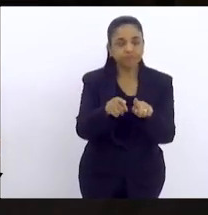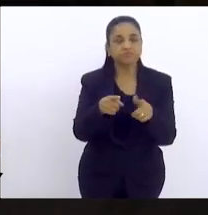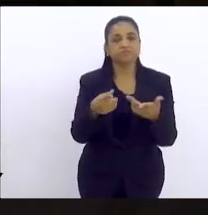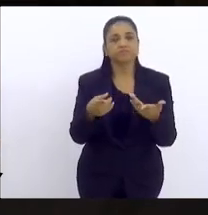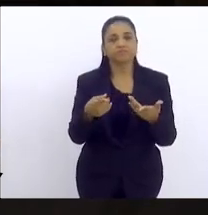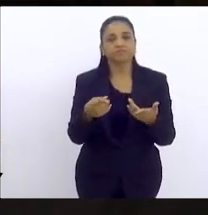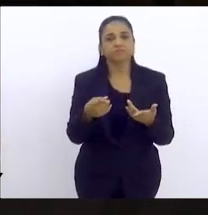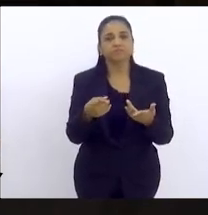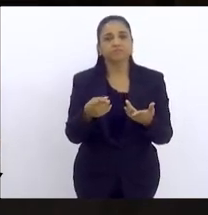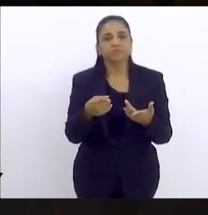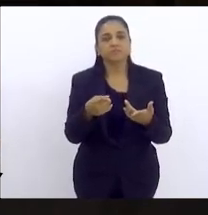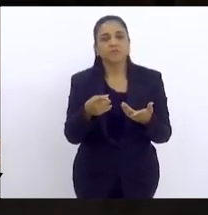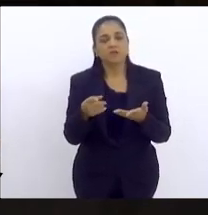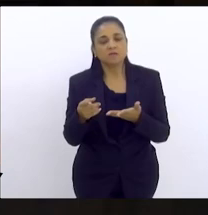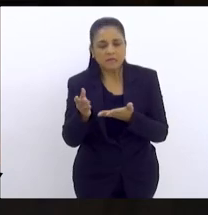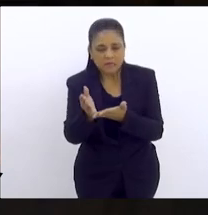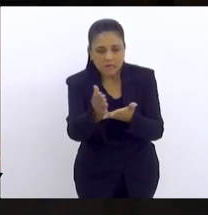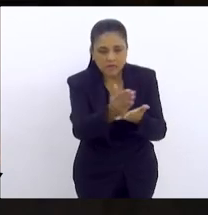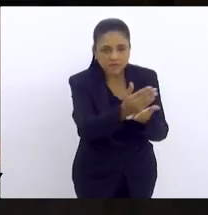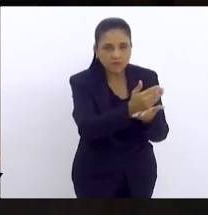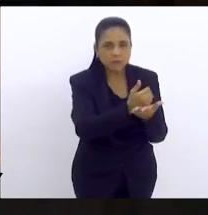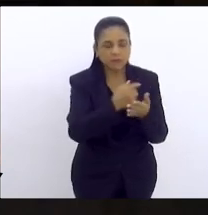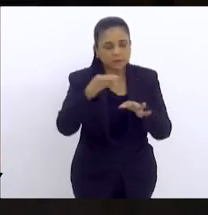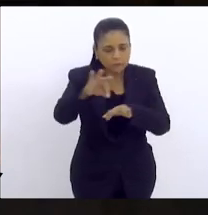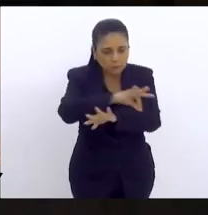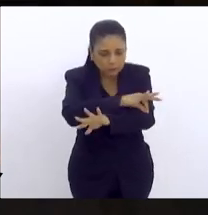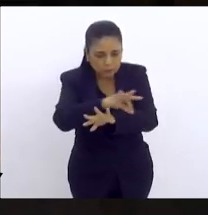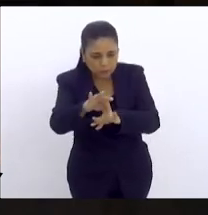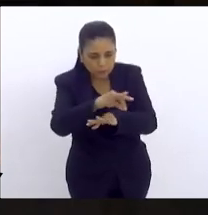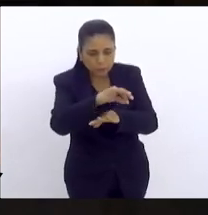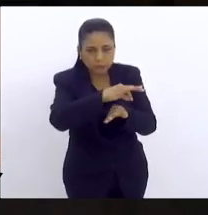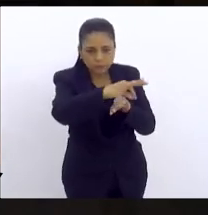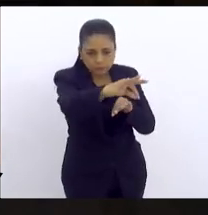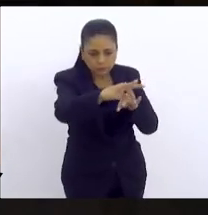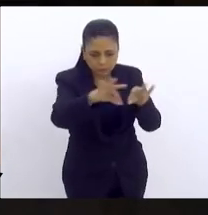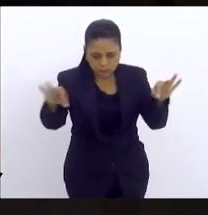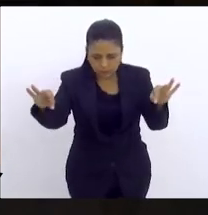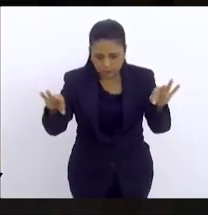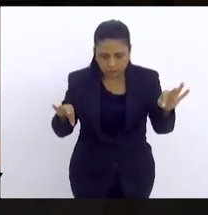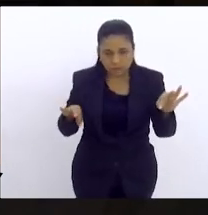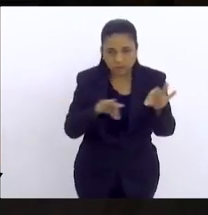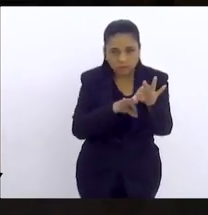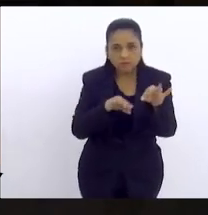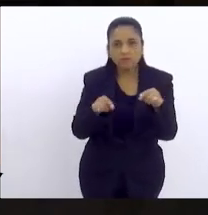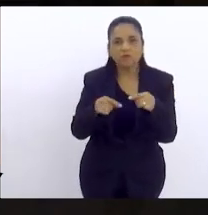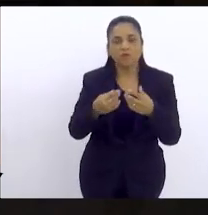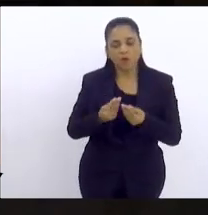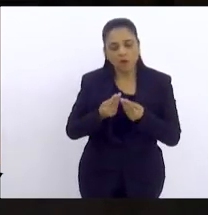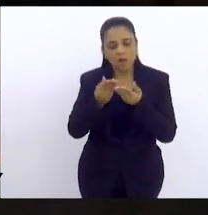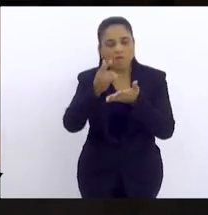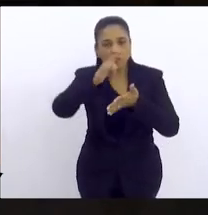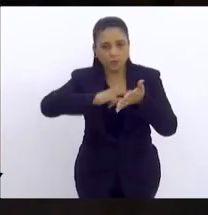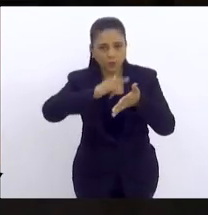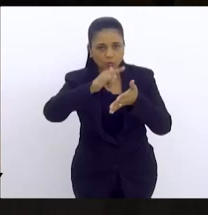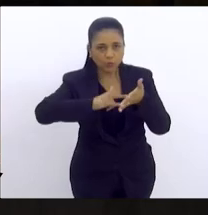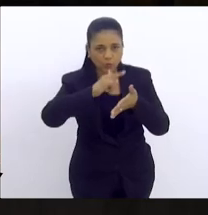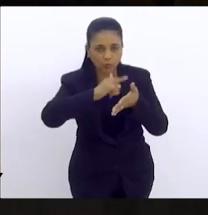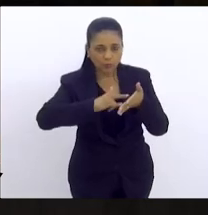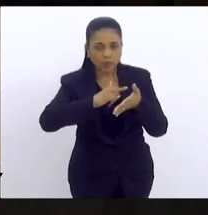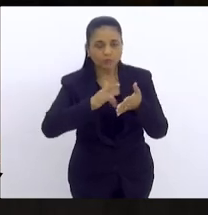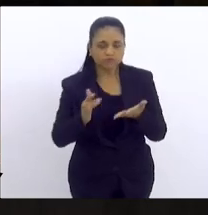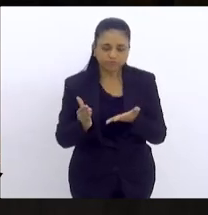fazendo o levantamento da topografia do local que aí eu vou levar esse todo esse documento que a gente está